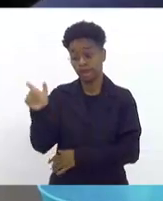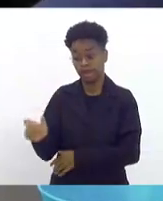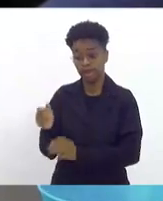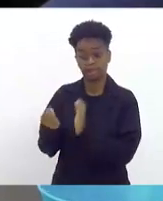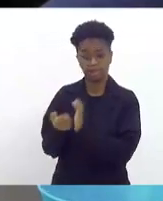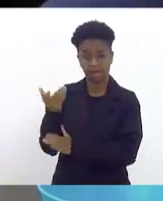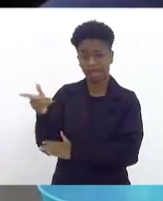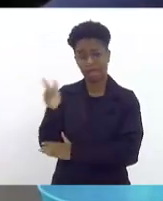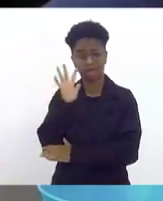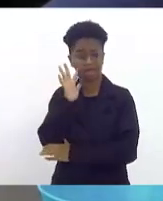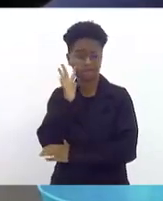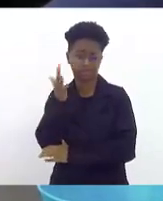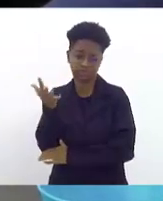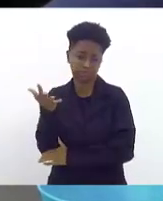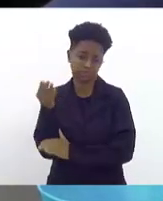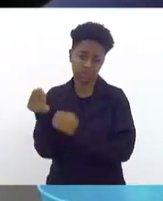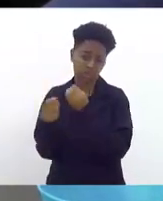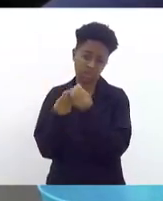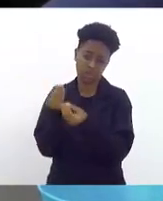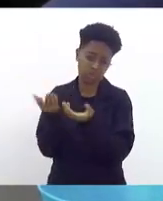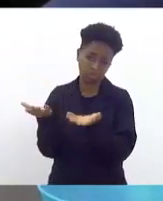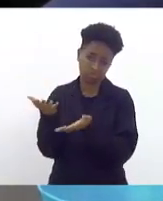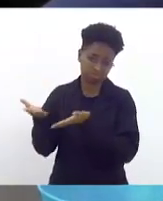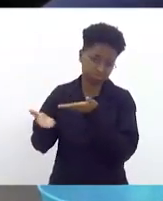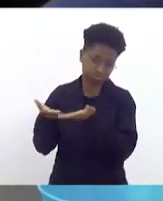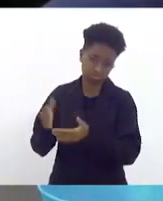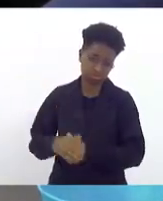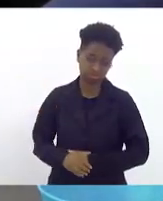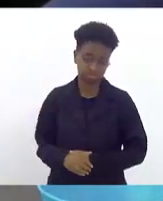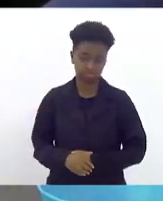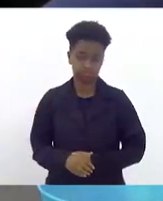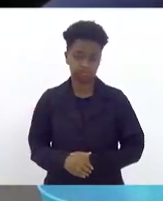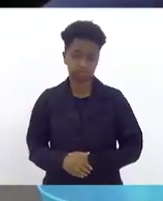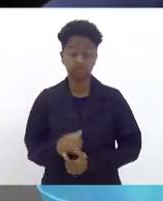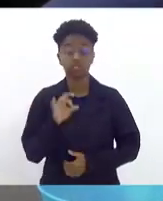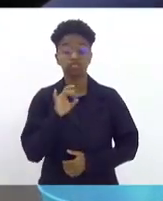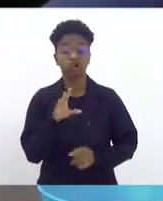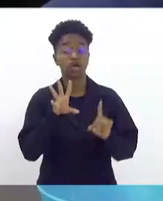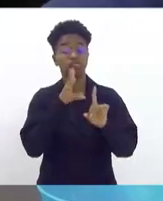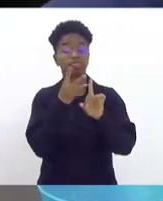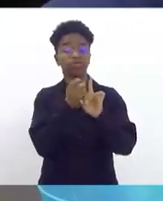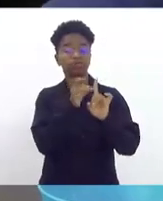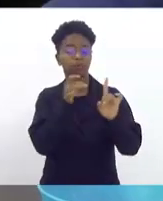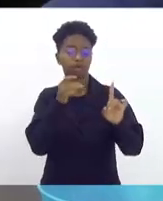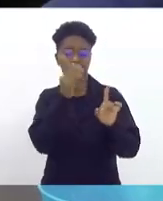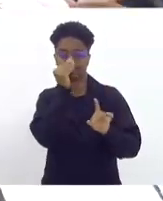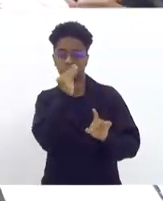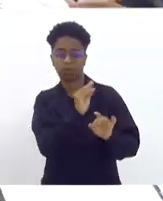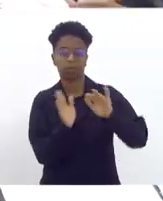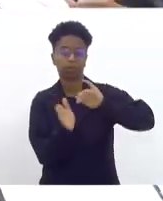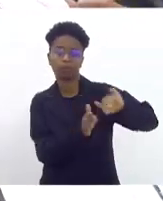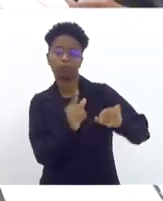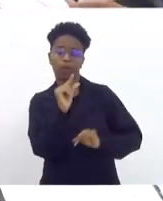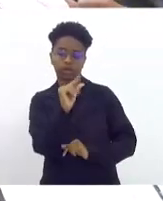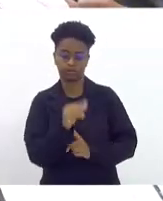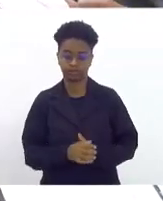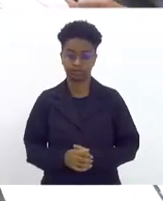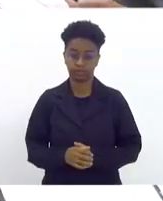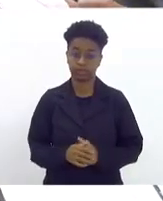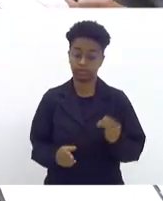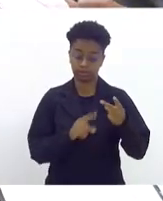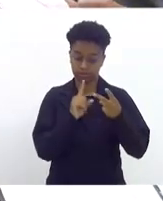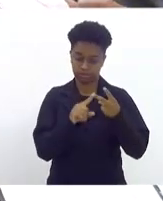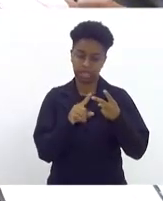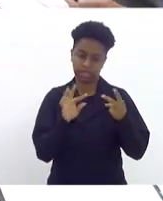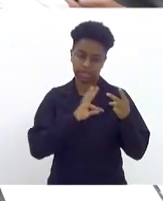do pl que vai ter que dar tratos à bola em algum momento e a outra questão que aí é uma questão técnica